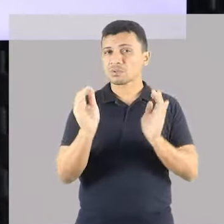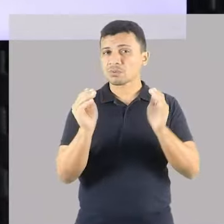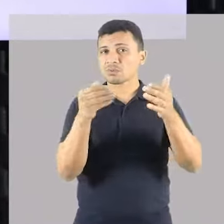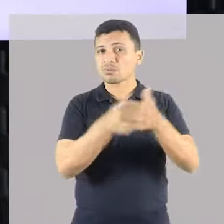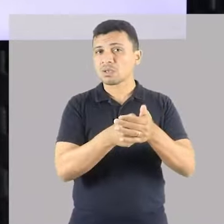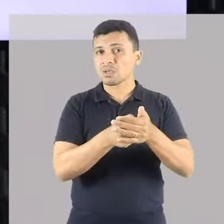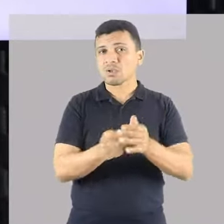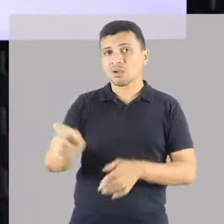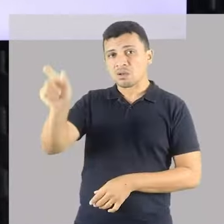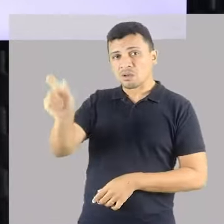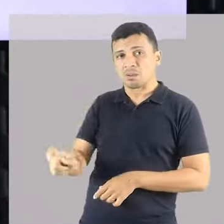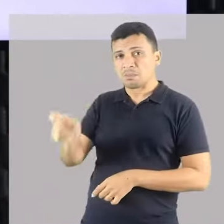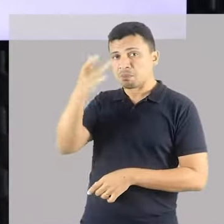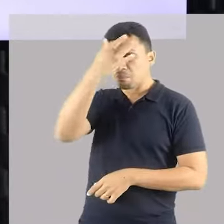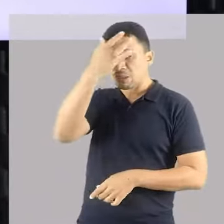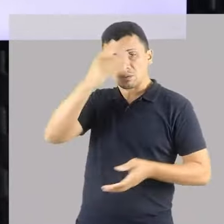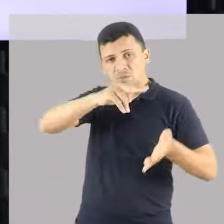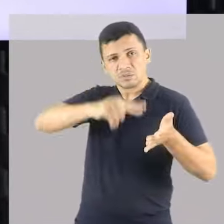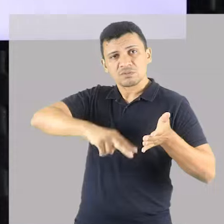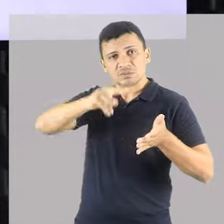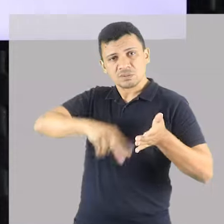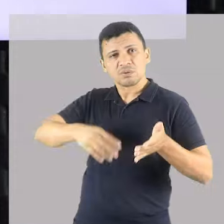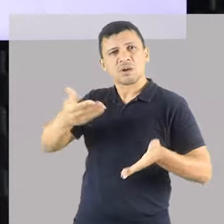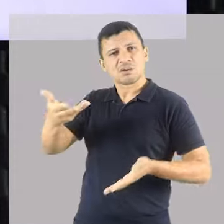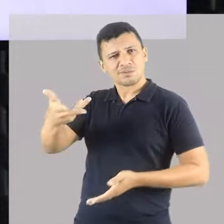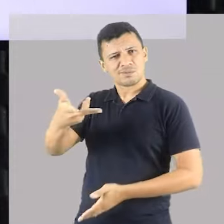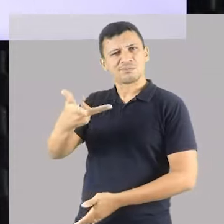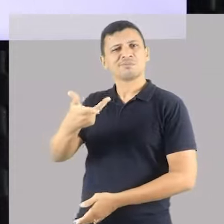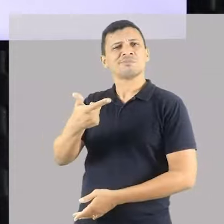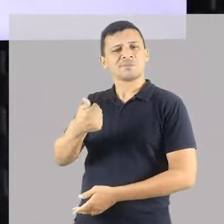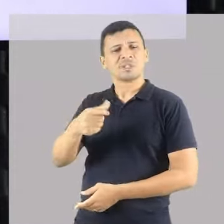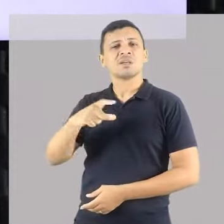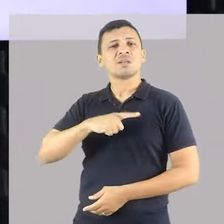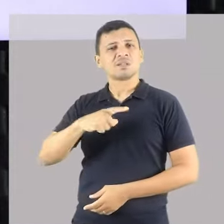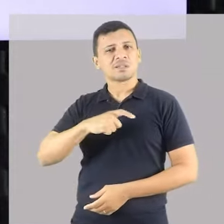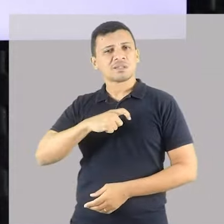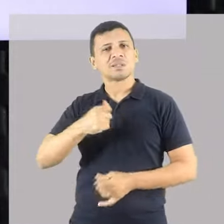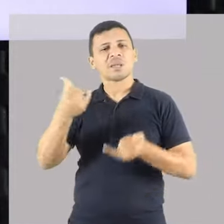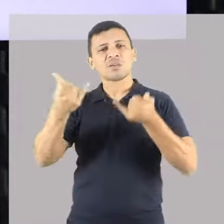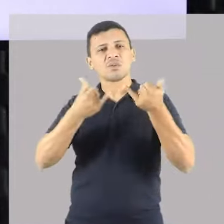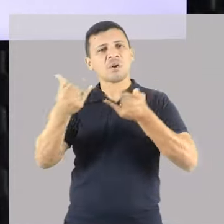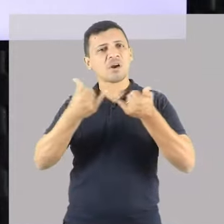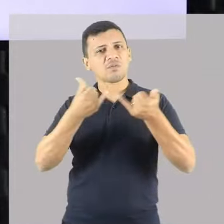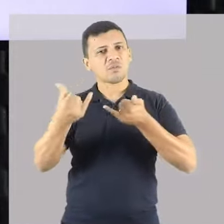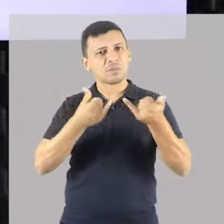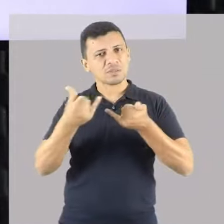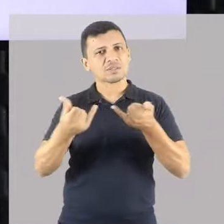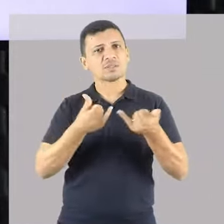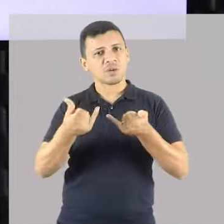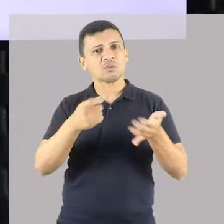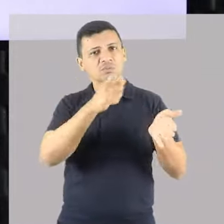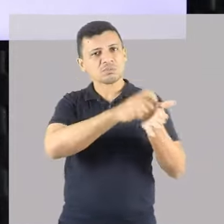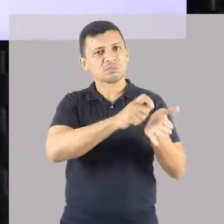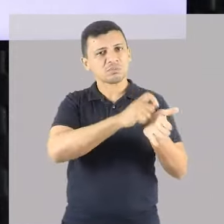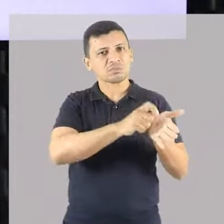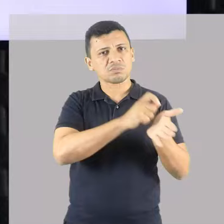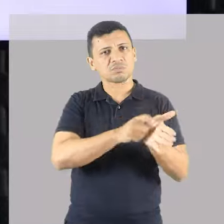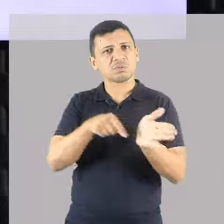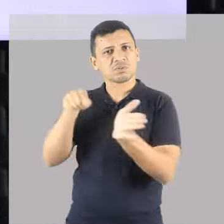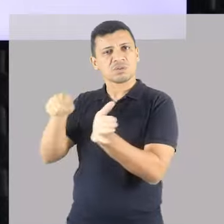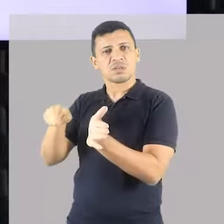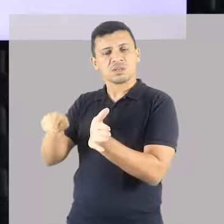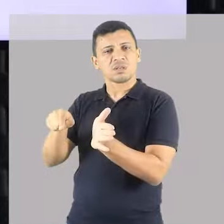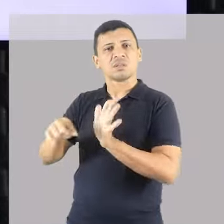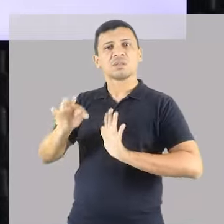presume que o leitor domine certo que ele tem ali uma informação o público para quem ele está escrevendo para quem aquele